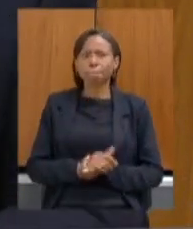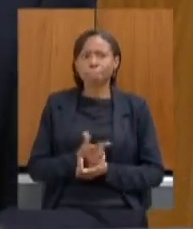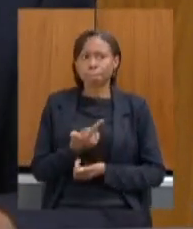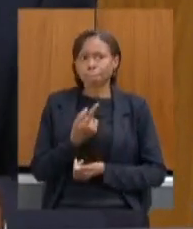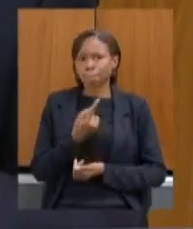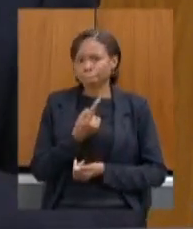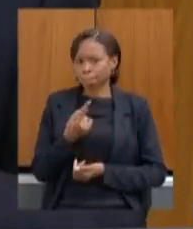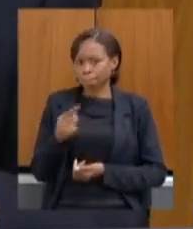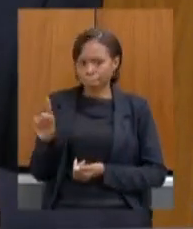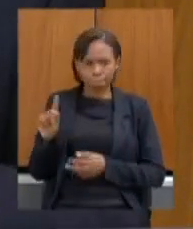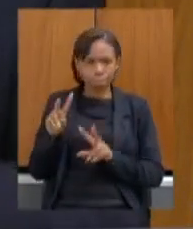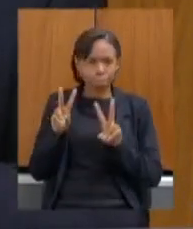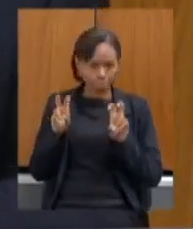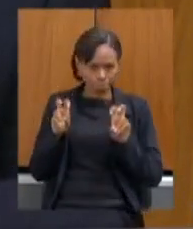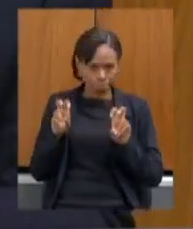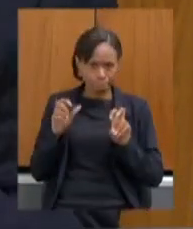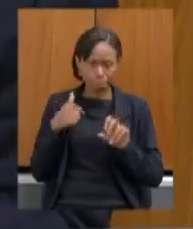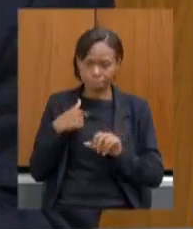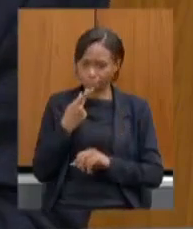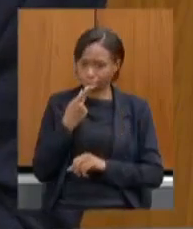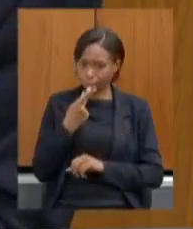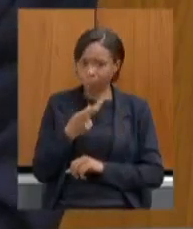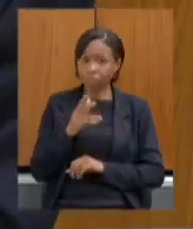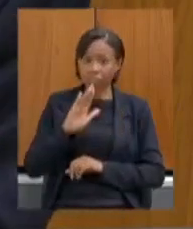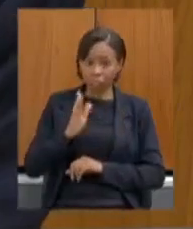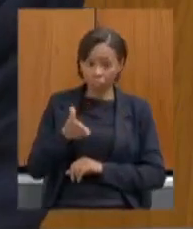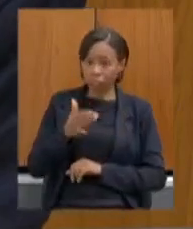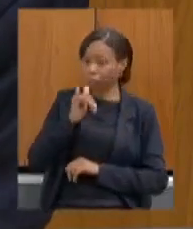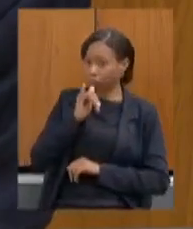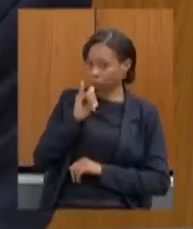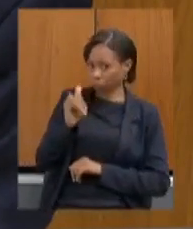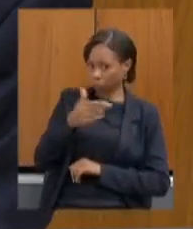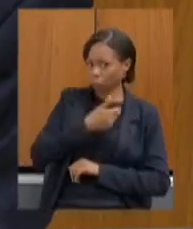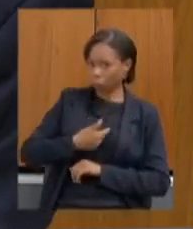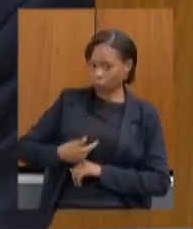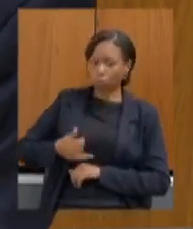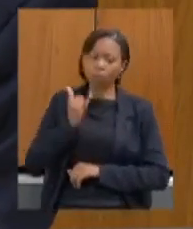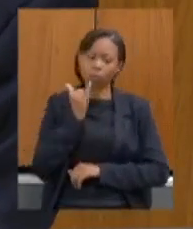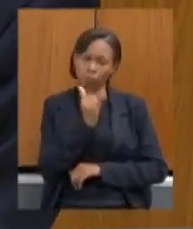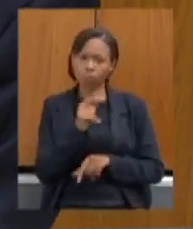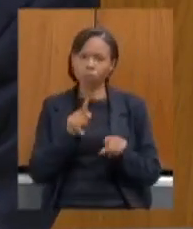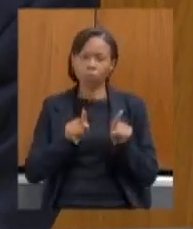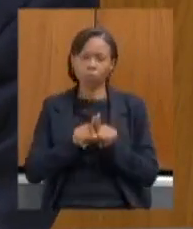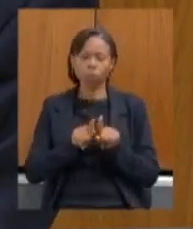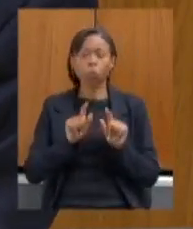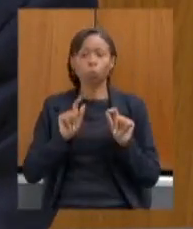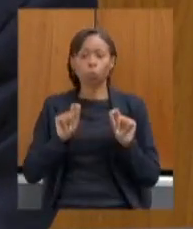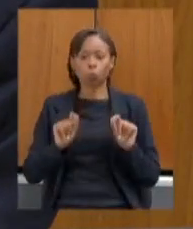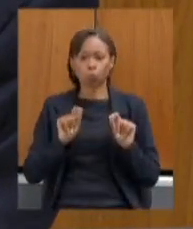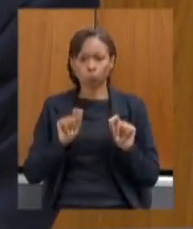que eu gostaria de falar e também já levei ao governador, a você, o governo federal